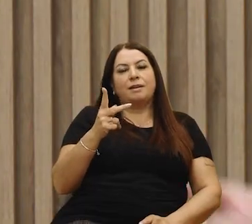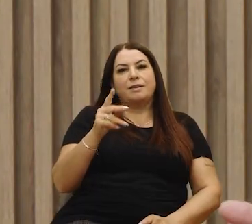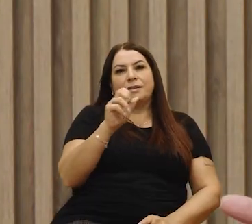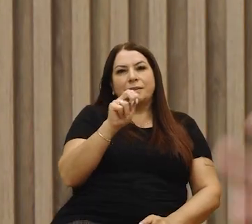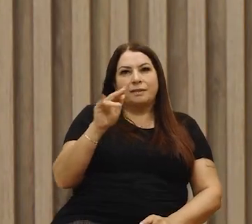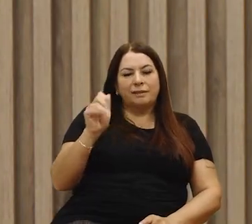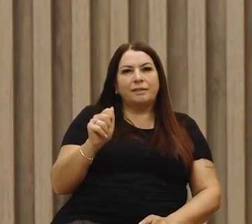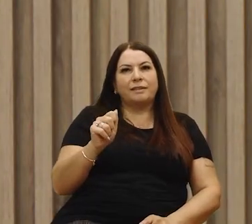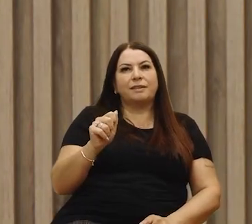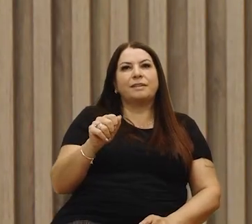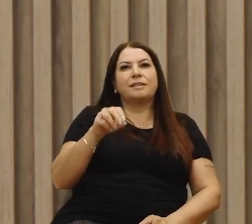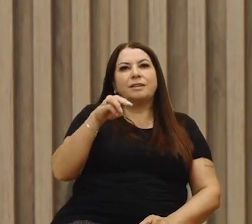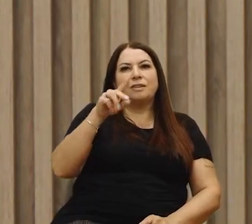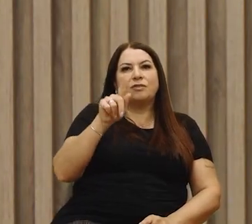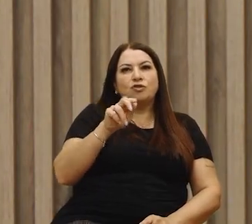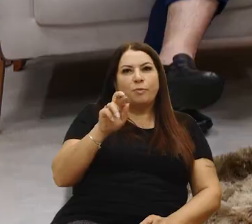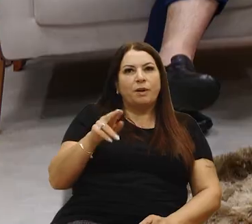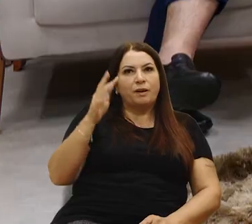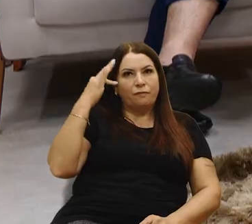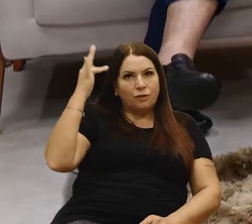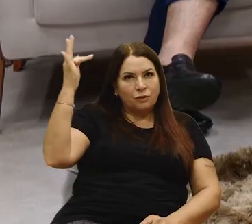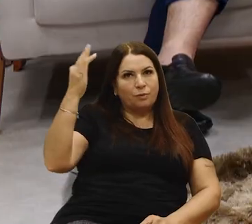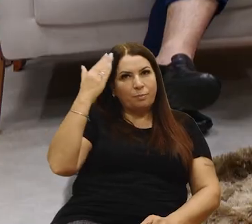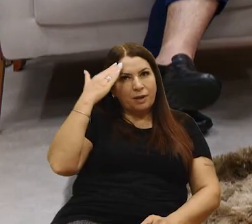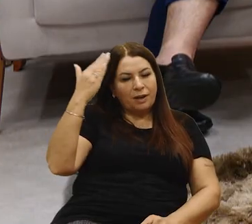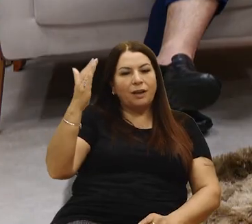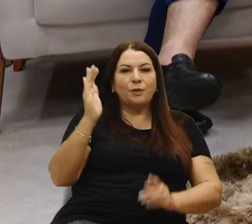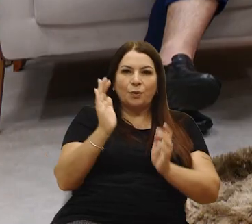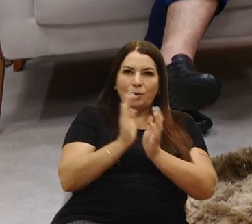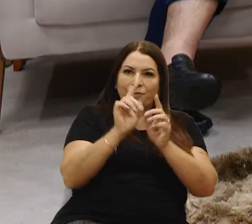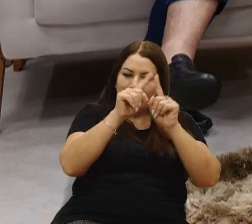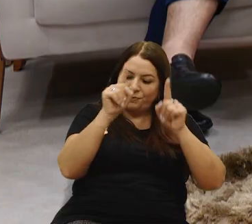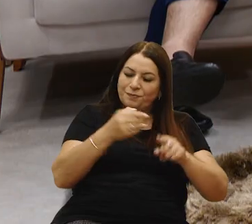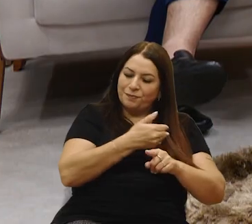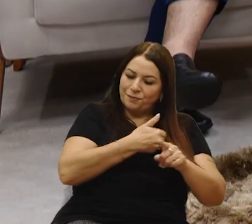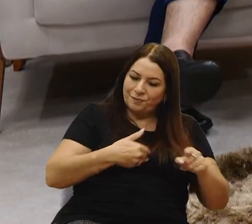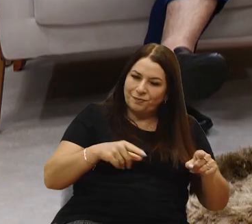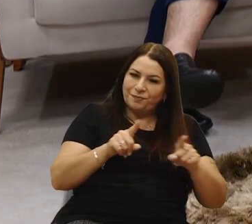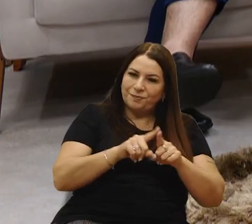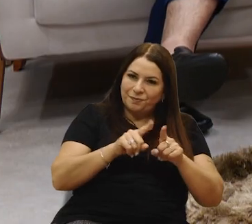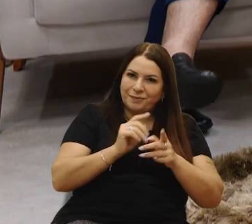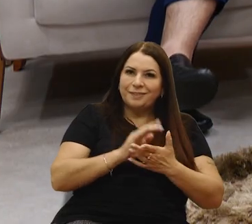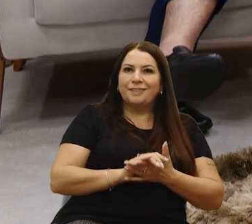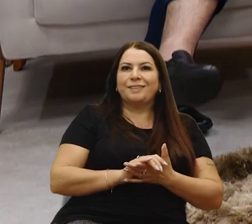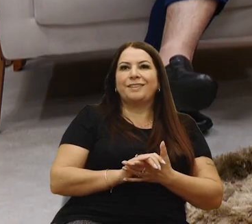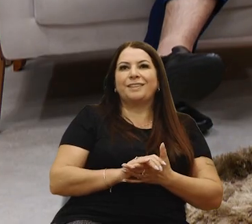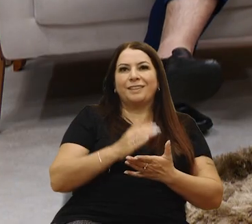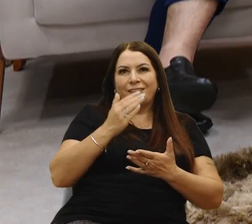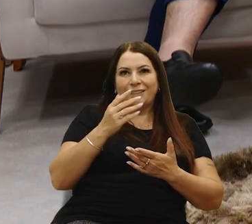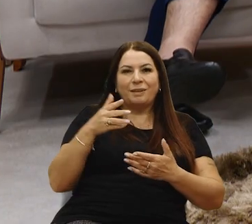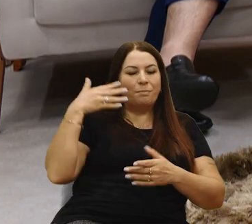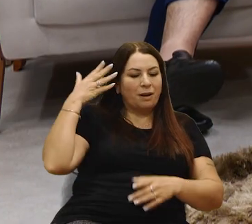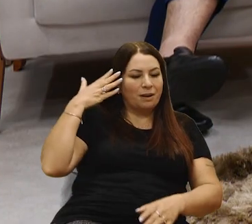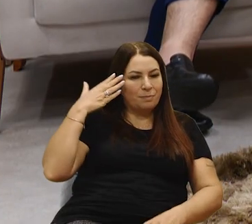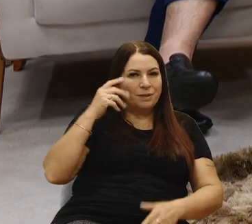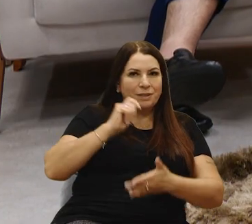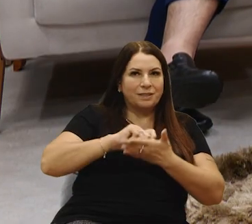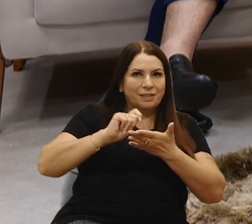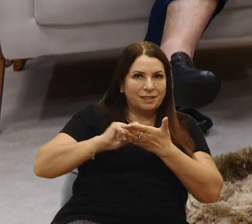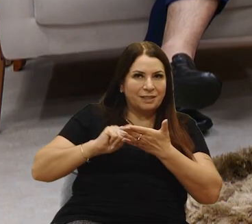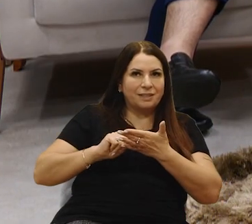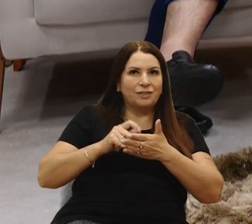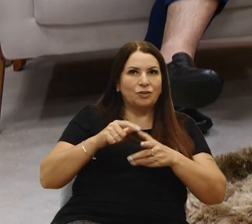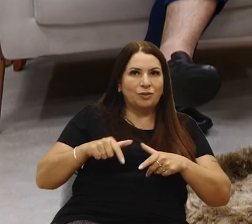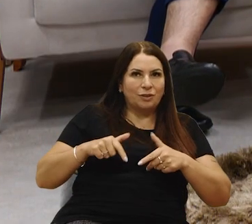nosso filósofo, sempre parceiro. Obrigada, meu colega servidor público também, né? Obrigado. E hoje palestrante, escritor com